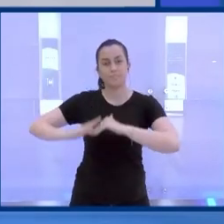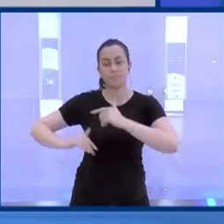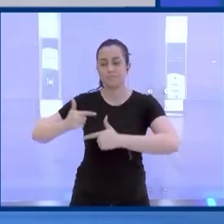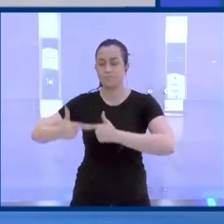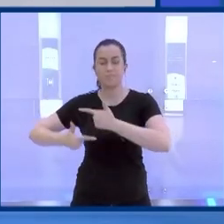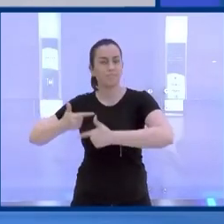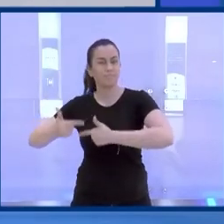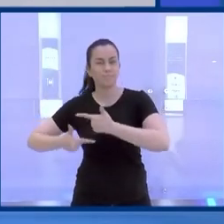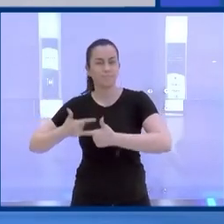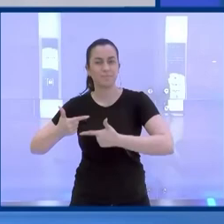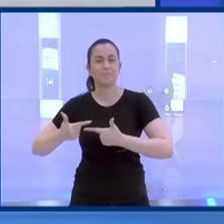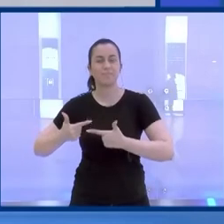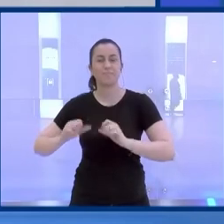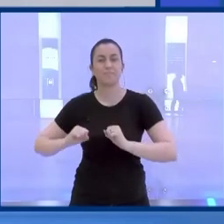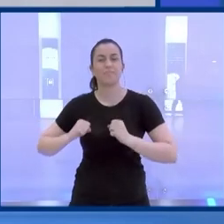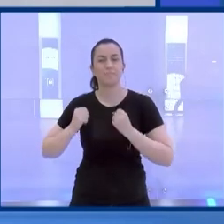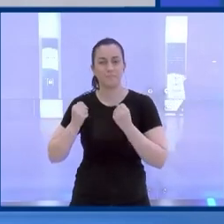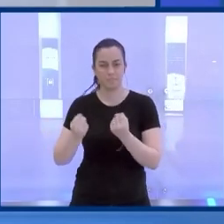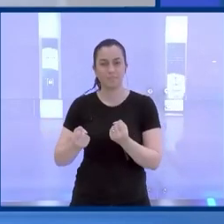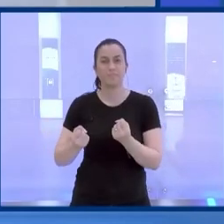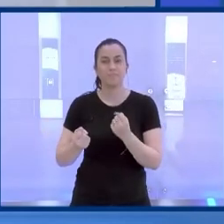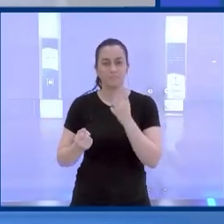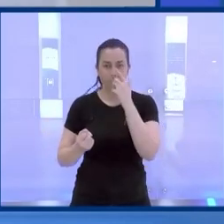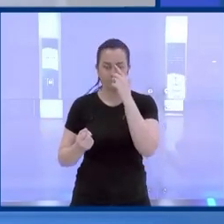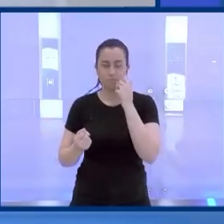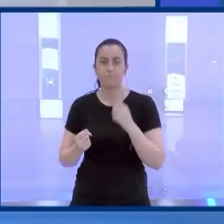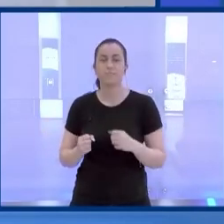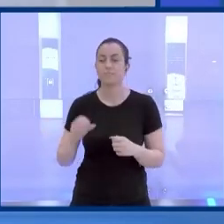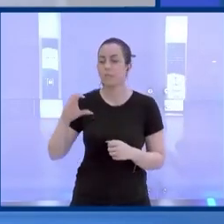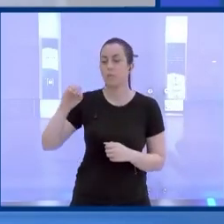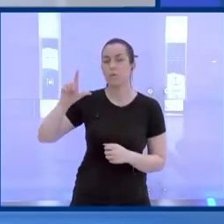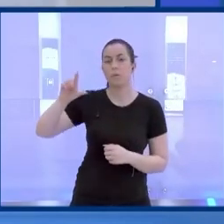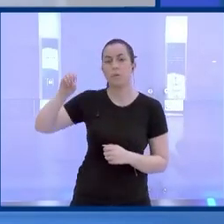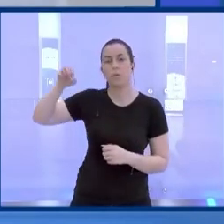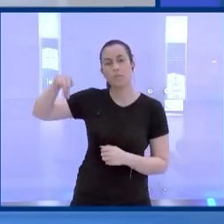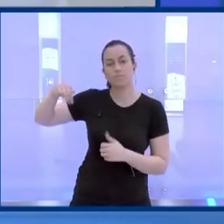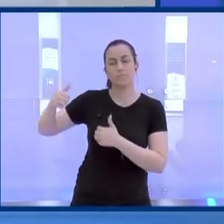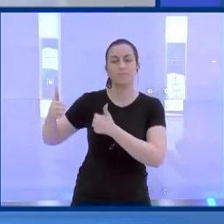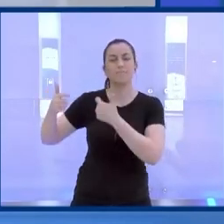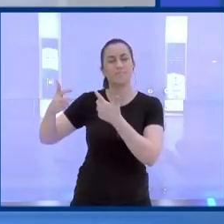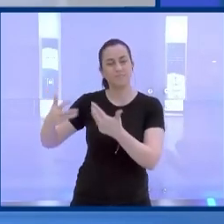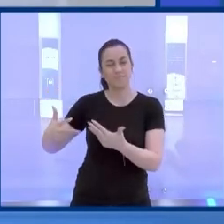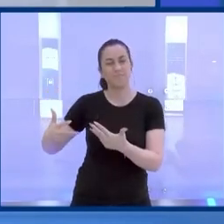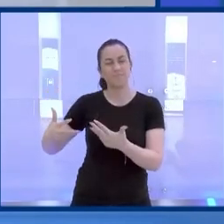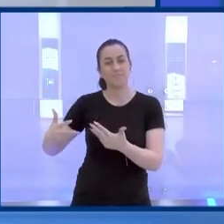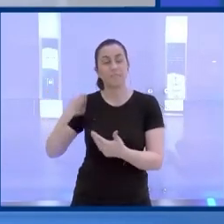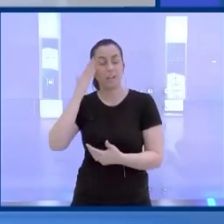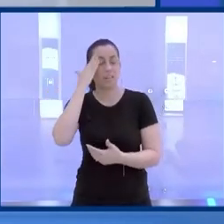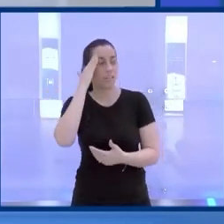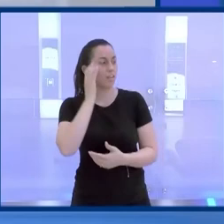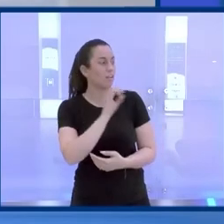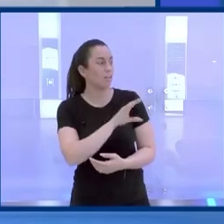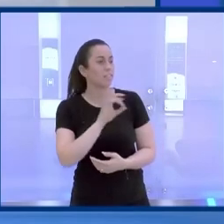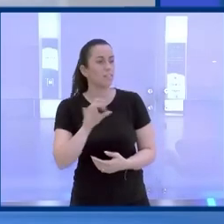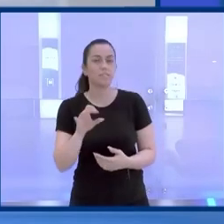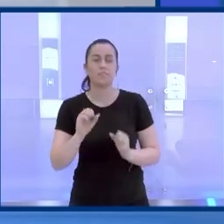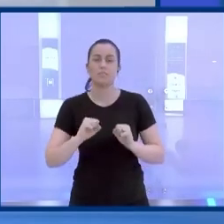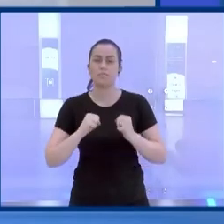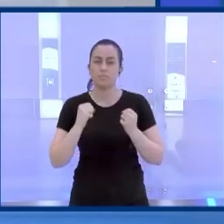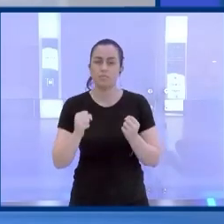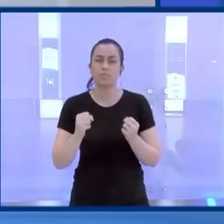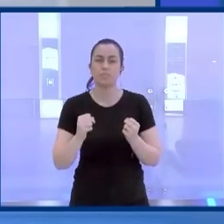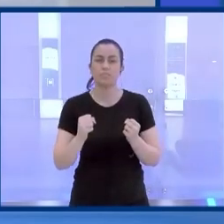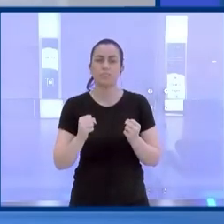no que falou aqui o nosso presidente da Sulgás, o Colom, que é entender o papel do poder público, que talvez